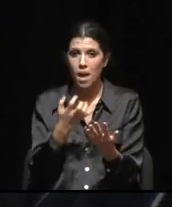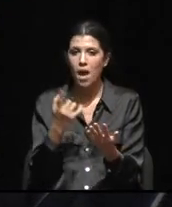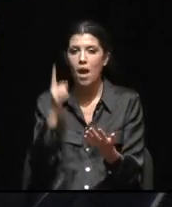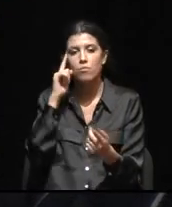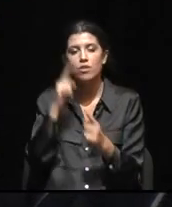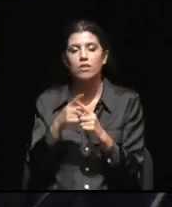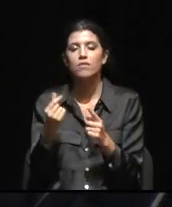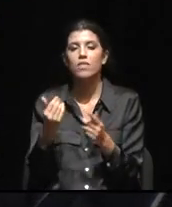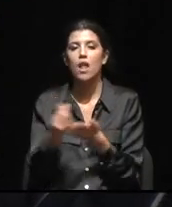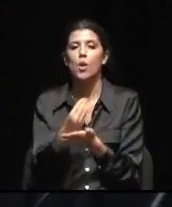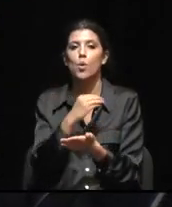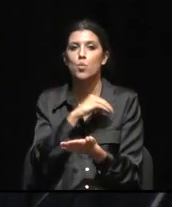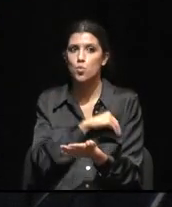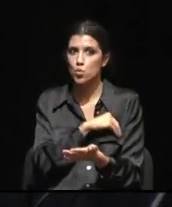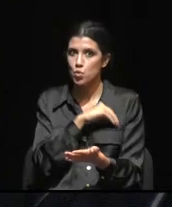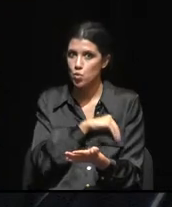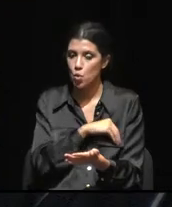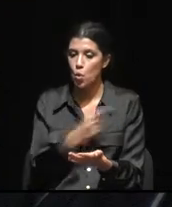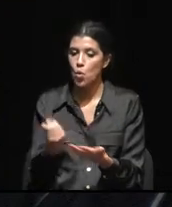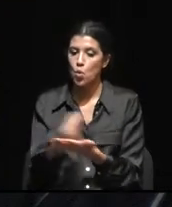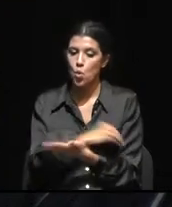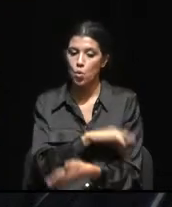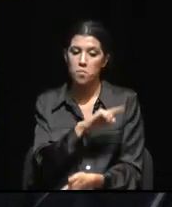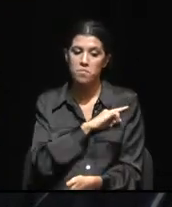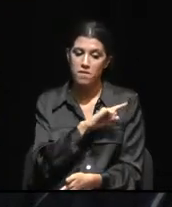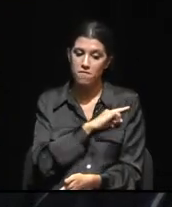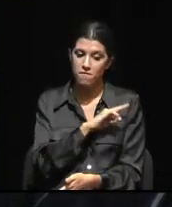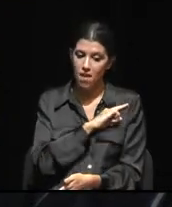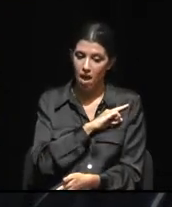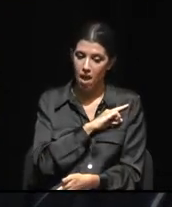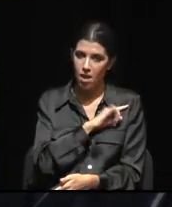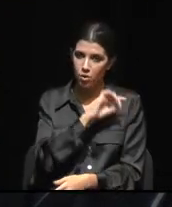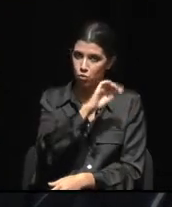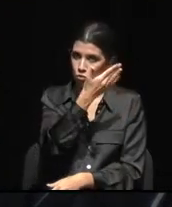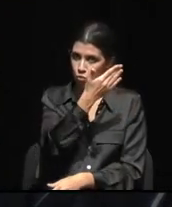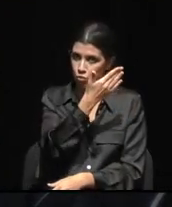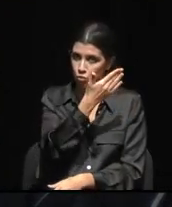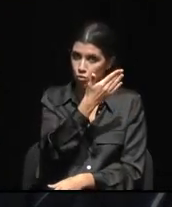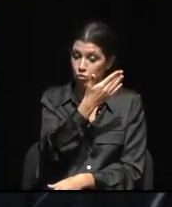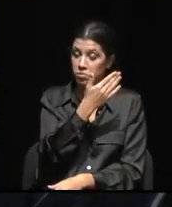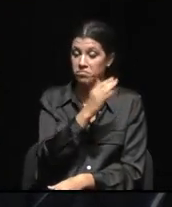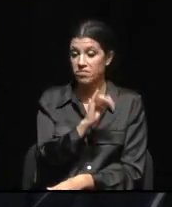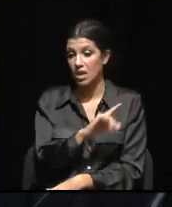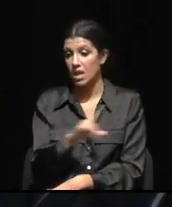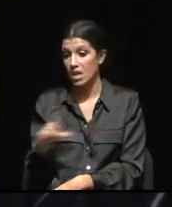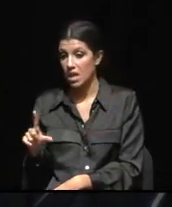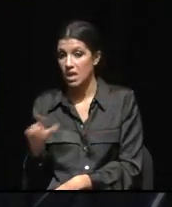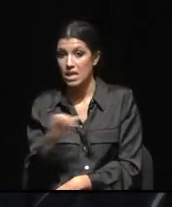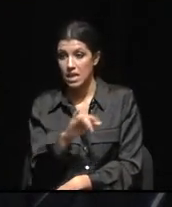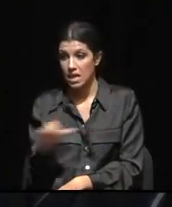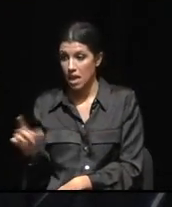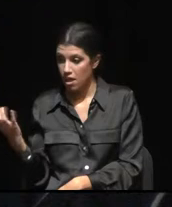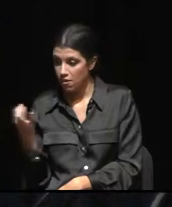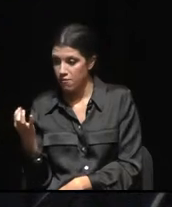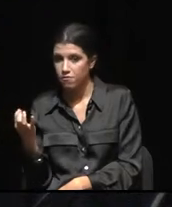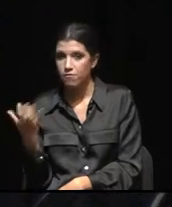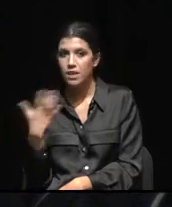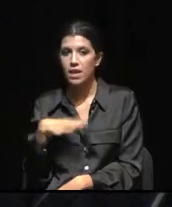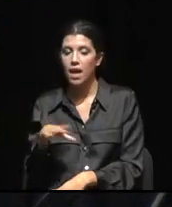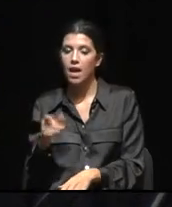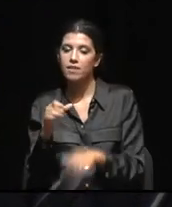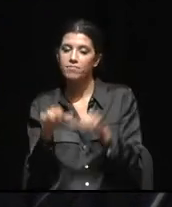lucro o lucro do privado e não outro ainda que a iniciativa Liberal o queira